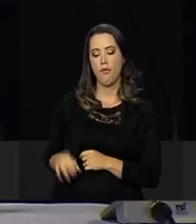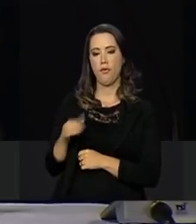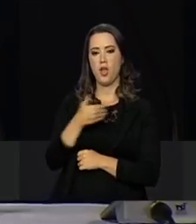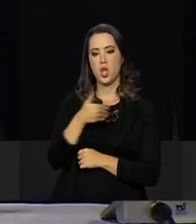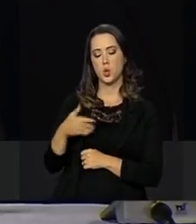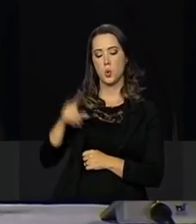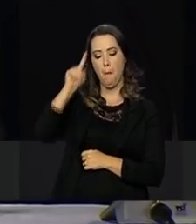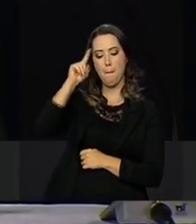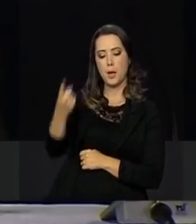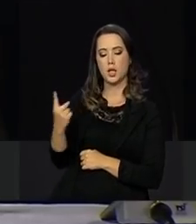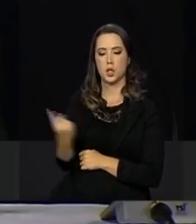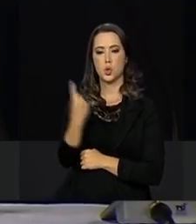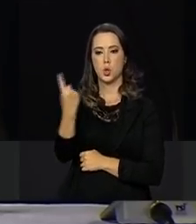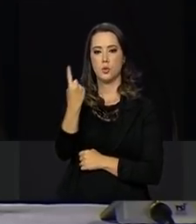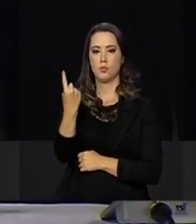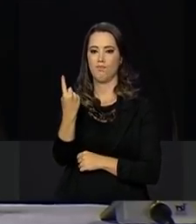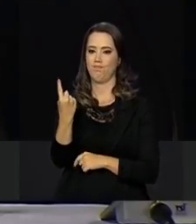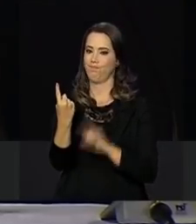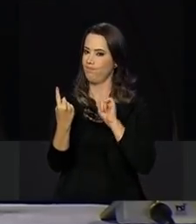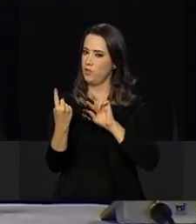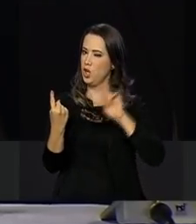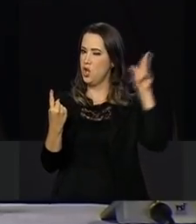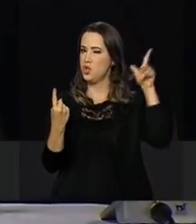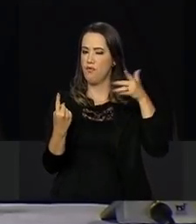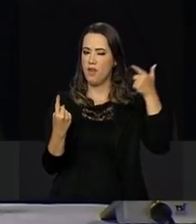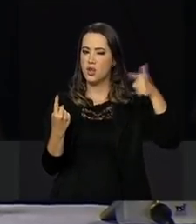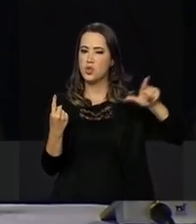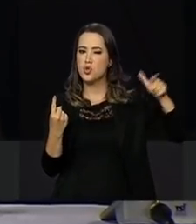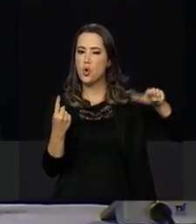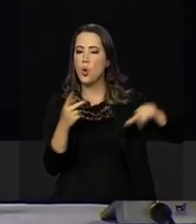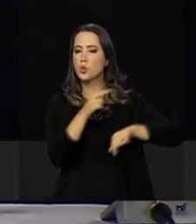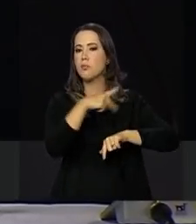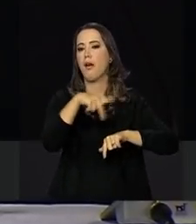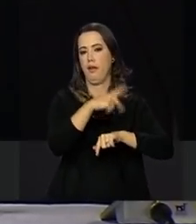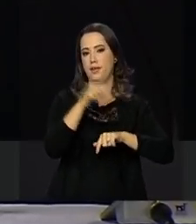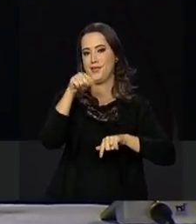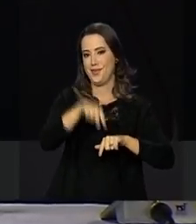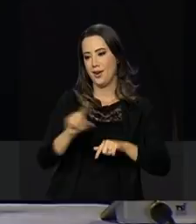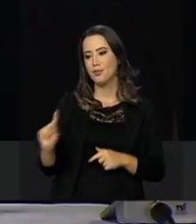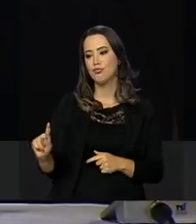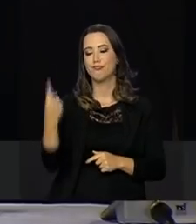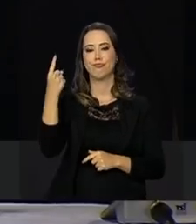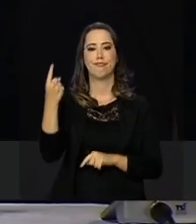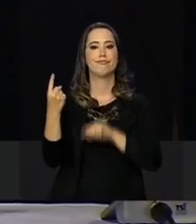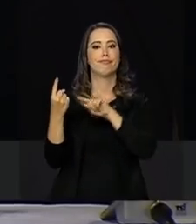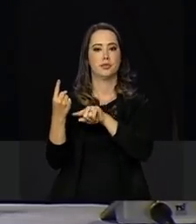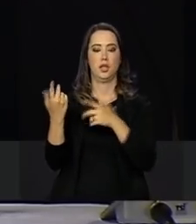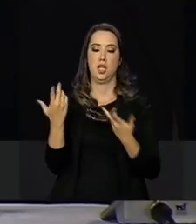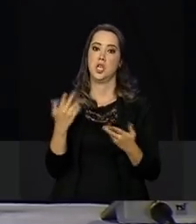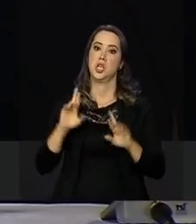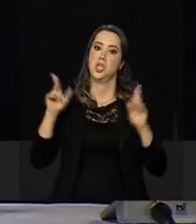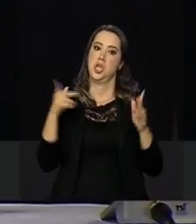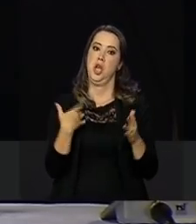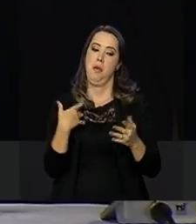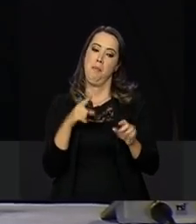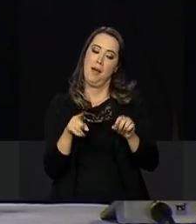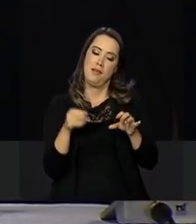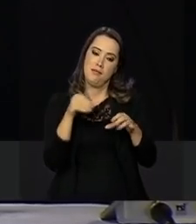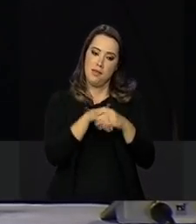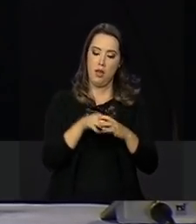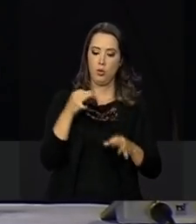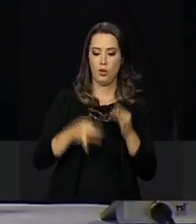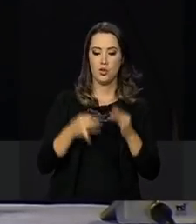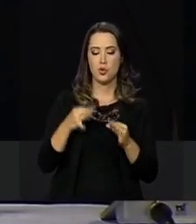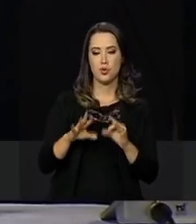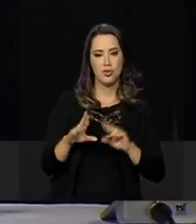de estados, aqui era um estado unitário, que juridicamente foi convertido em estado não unitário, estado federal.